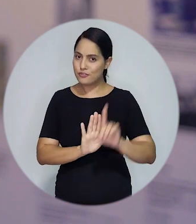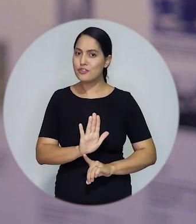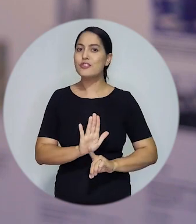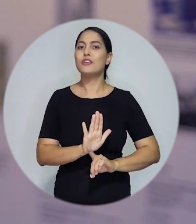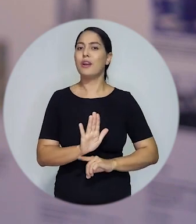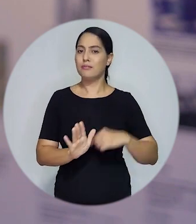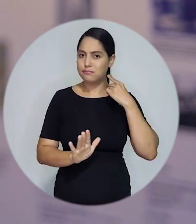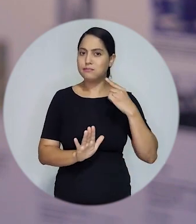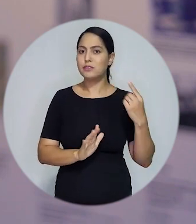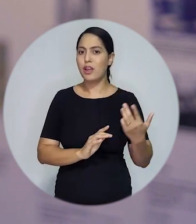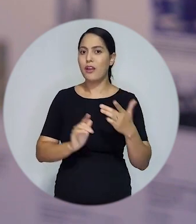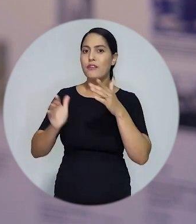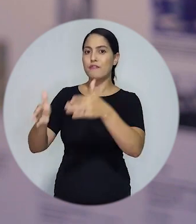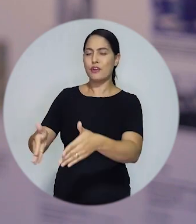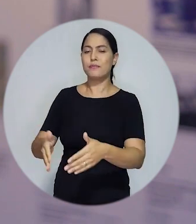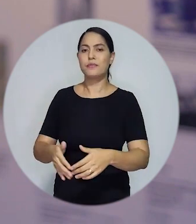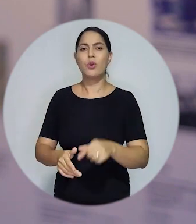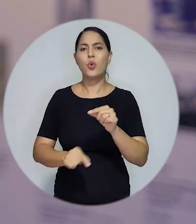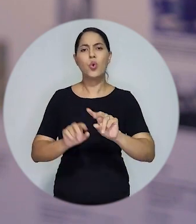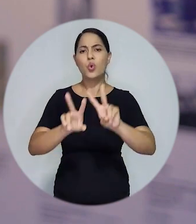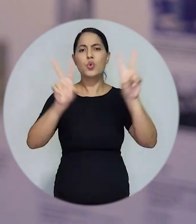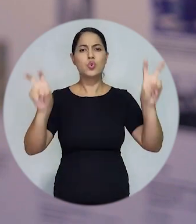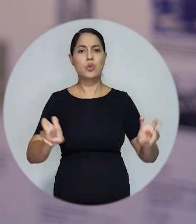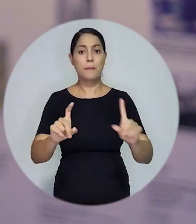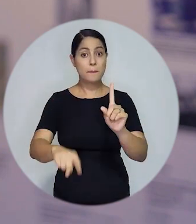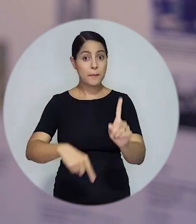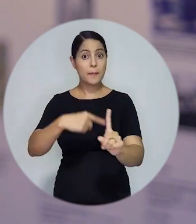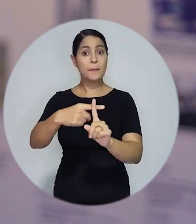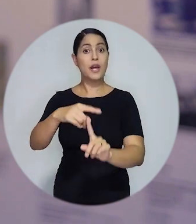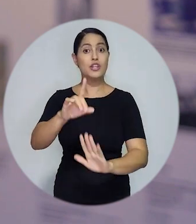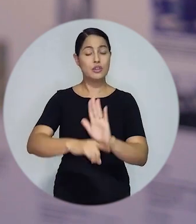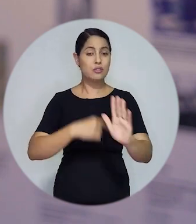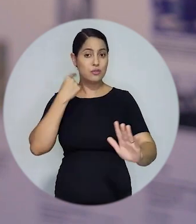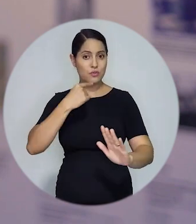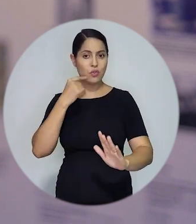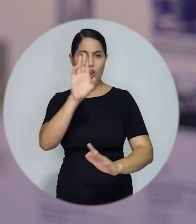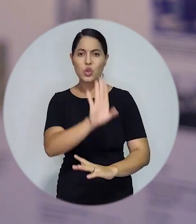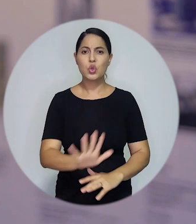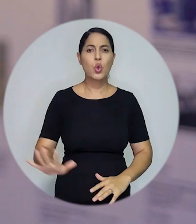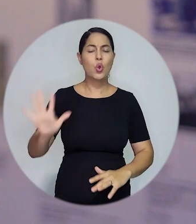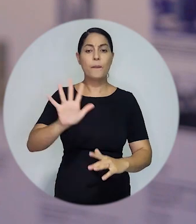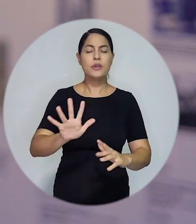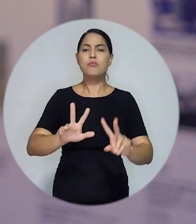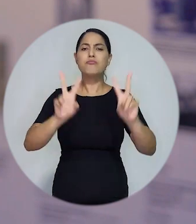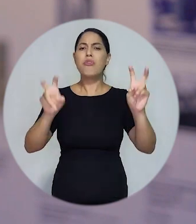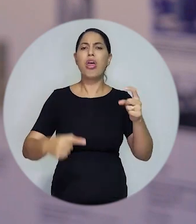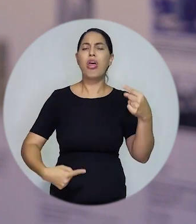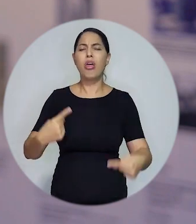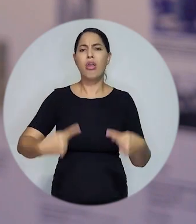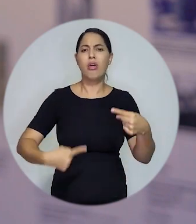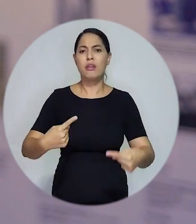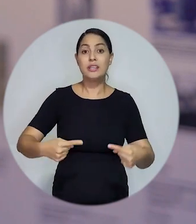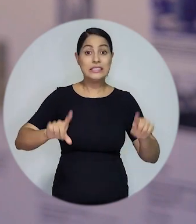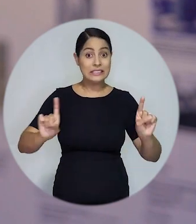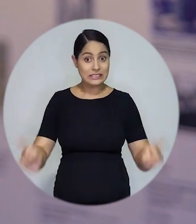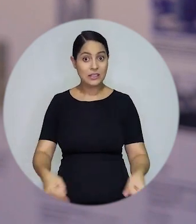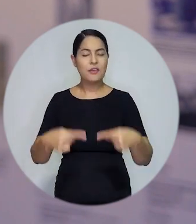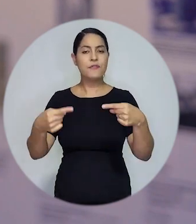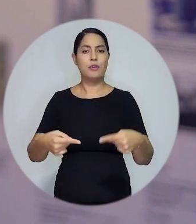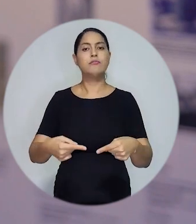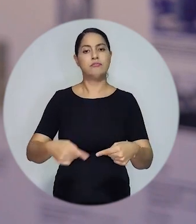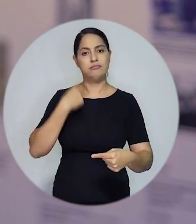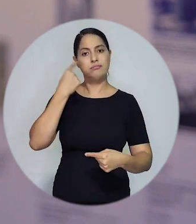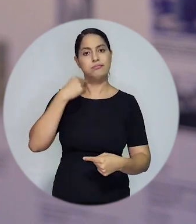Caravana Nacional de Prerrogativas. Sob o lema Mais Prerrogativas pelo Brasil, o encontro discutiu principalmente os